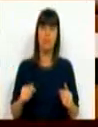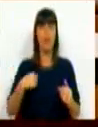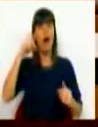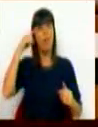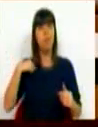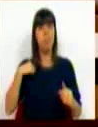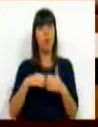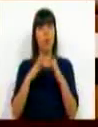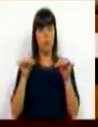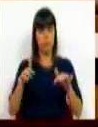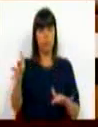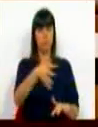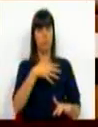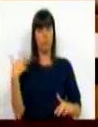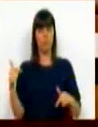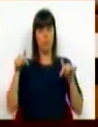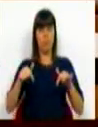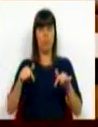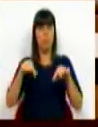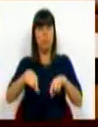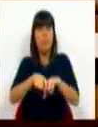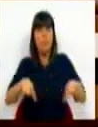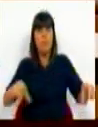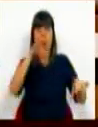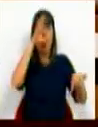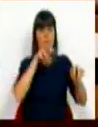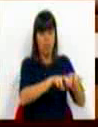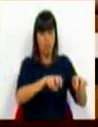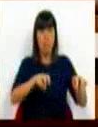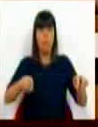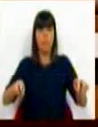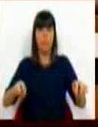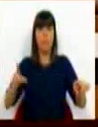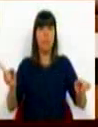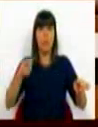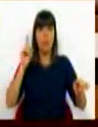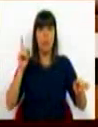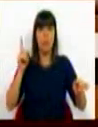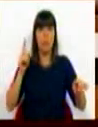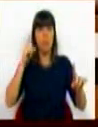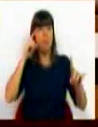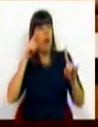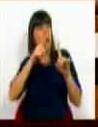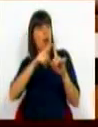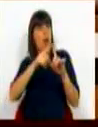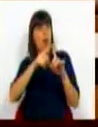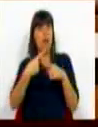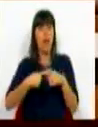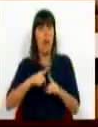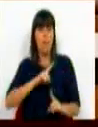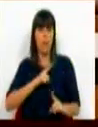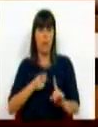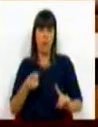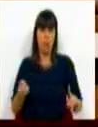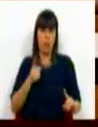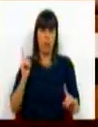Sei que todos os que aqui estão como membros do Governo não estão por ambições e interesses